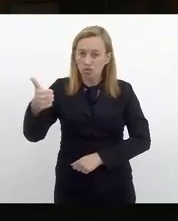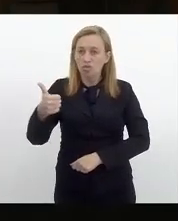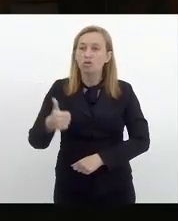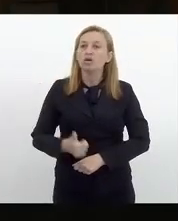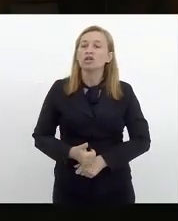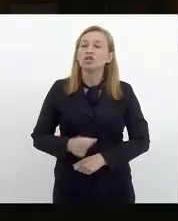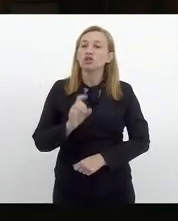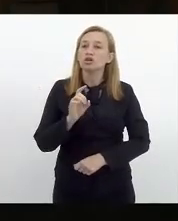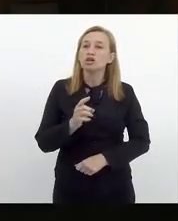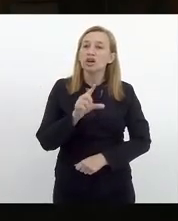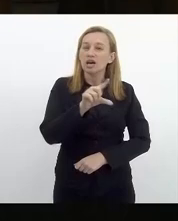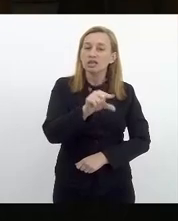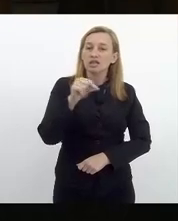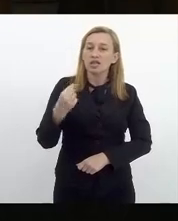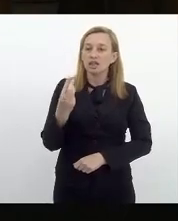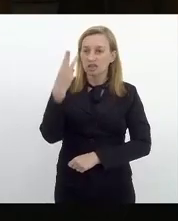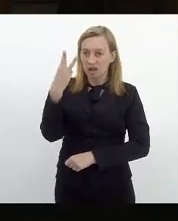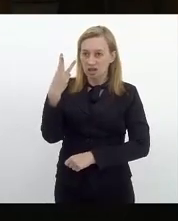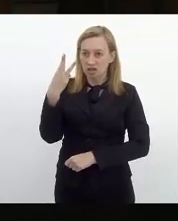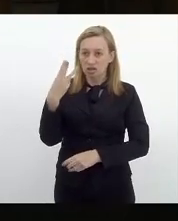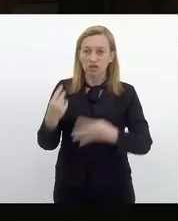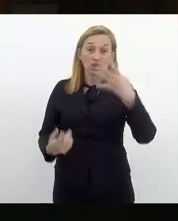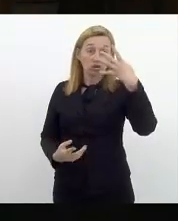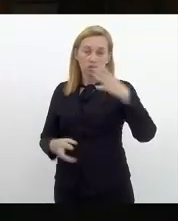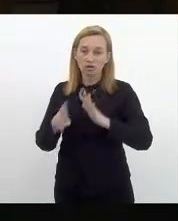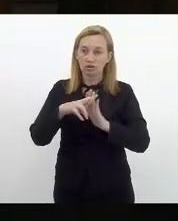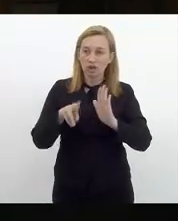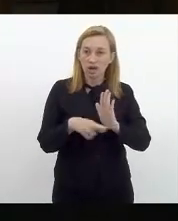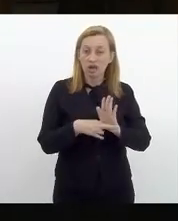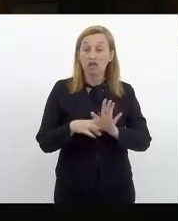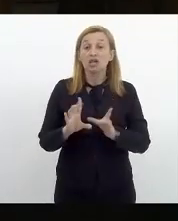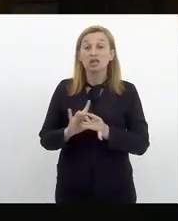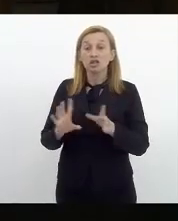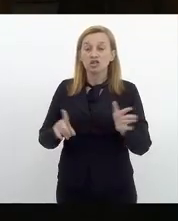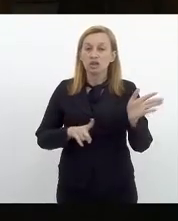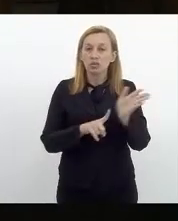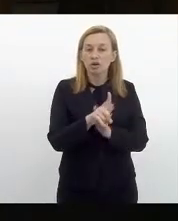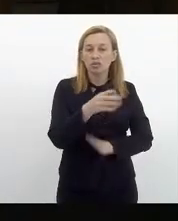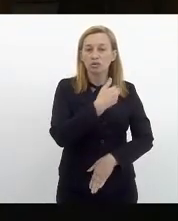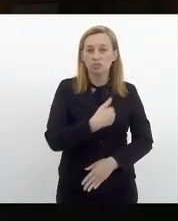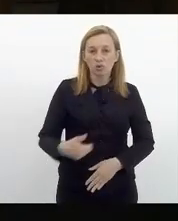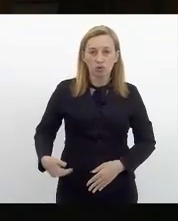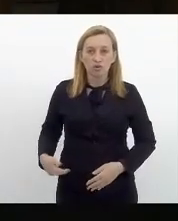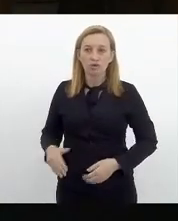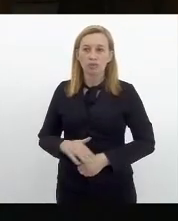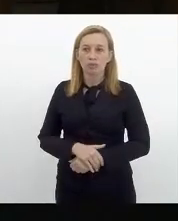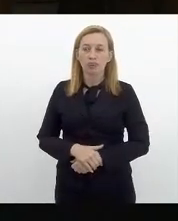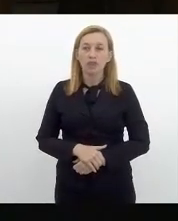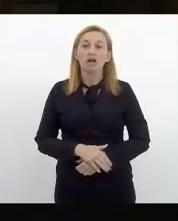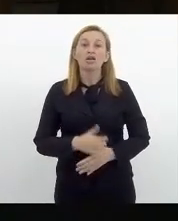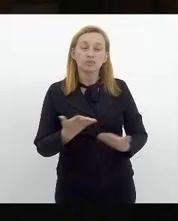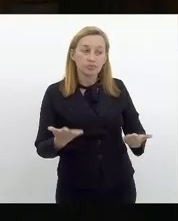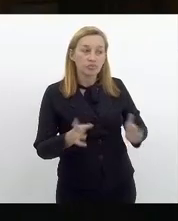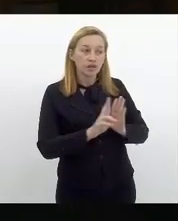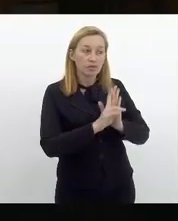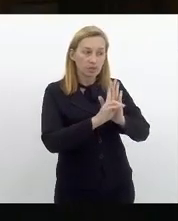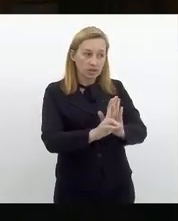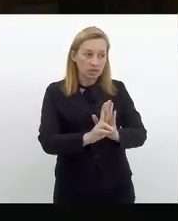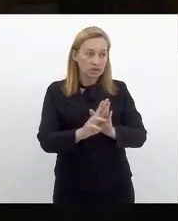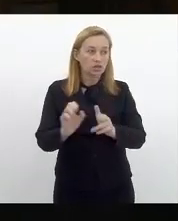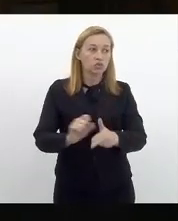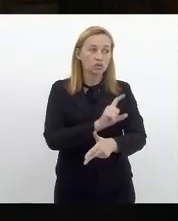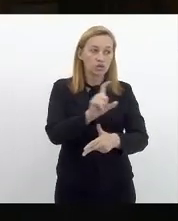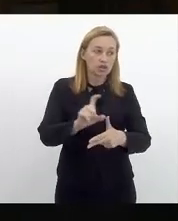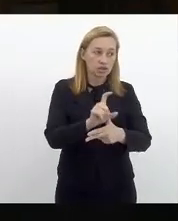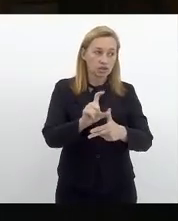necessário apenas adotar três das quatro regras então deixo aqui a pergunta para o governo ou melhor para os representantes do